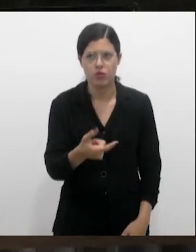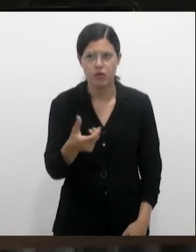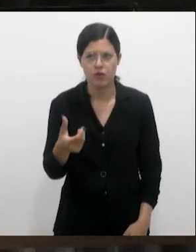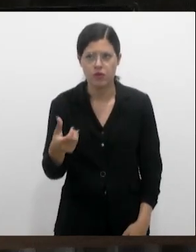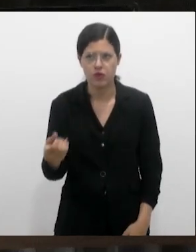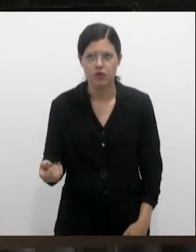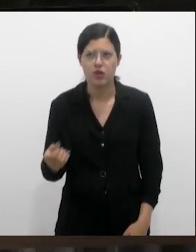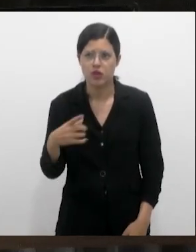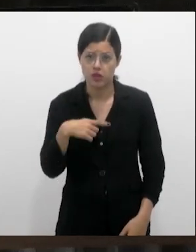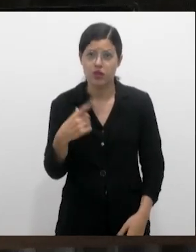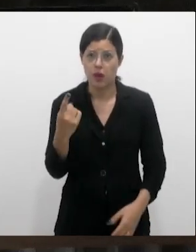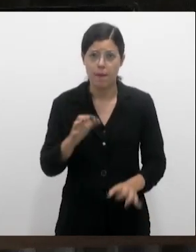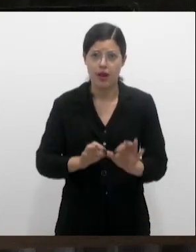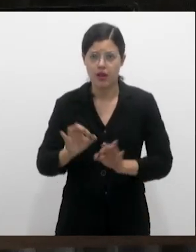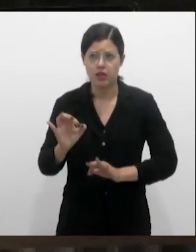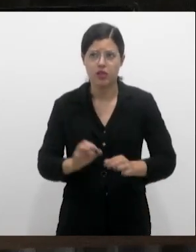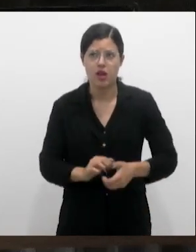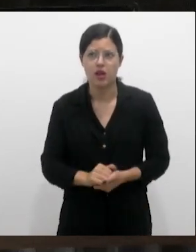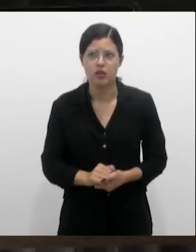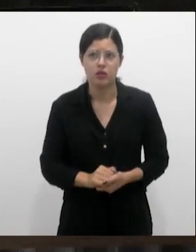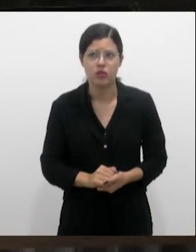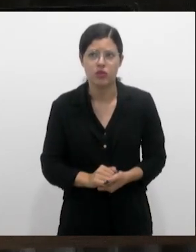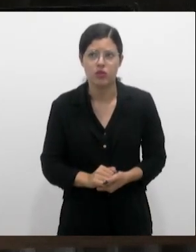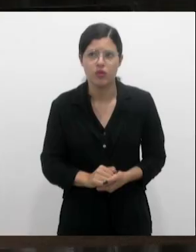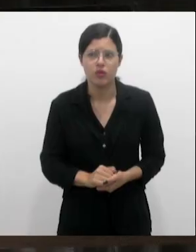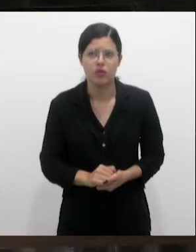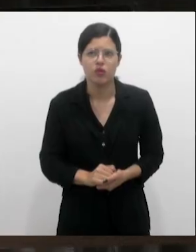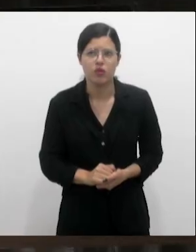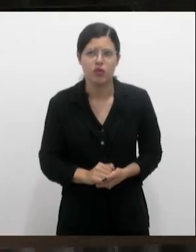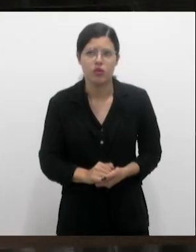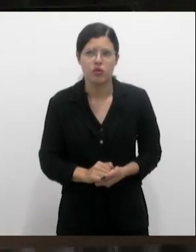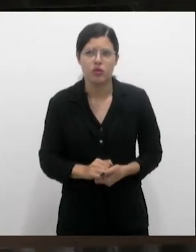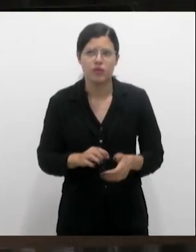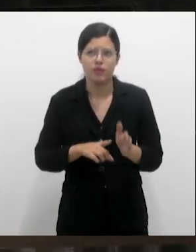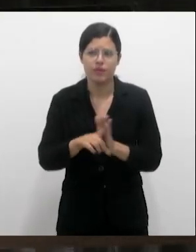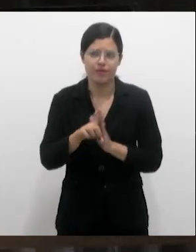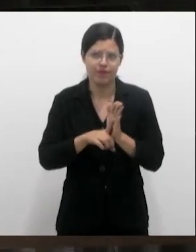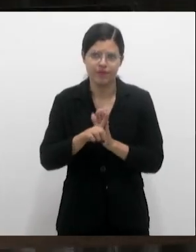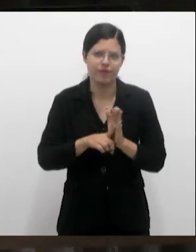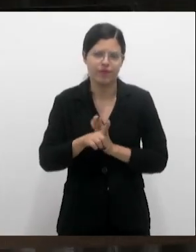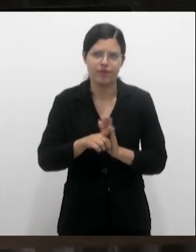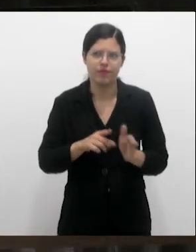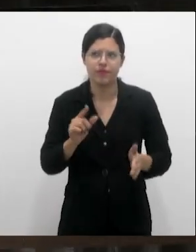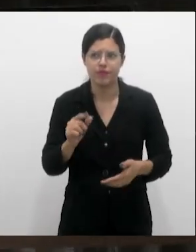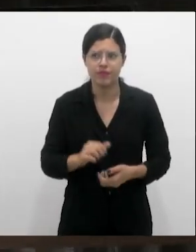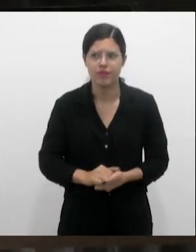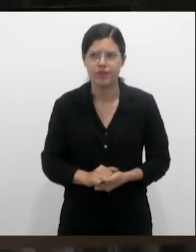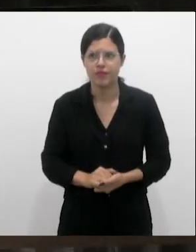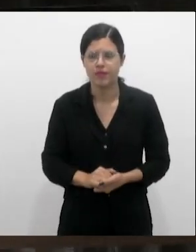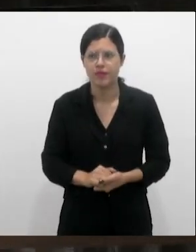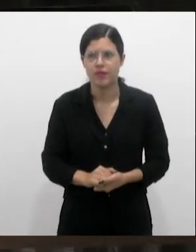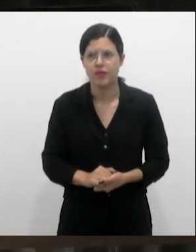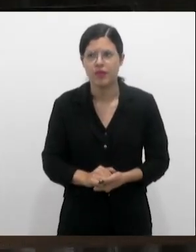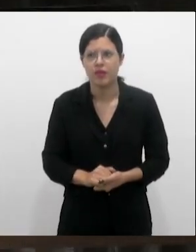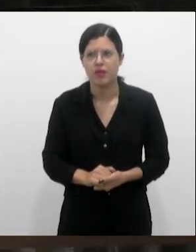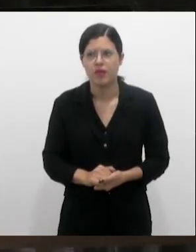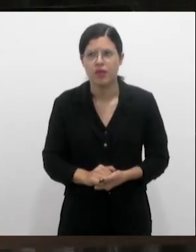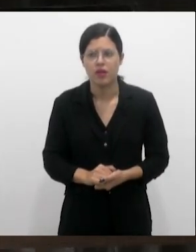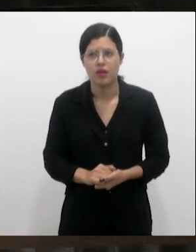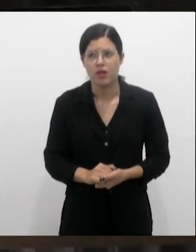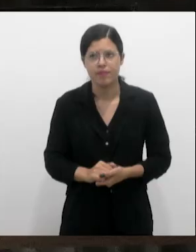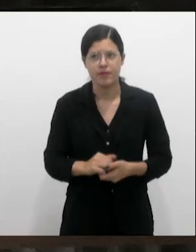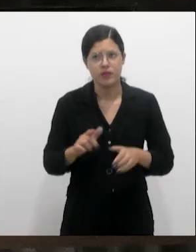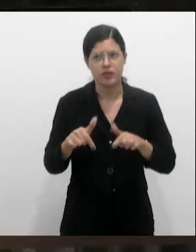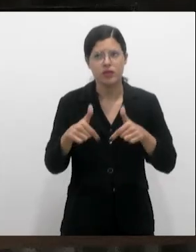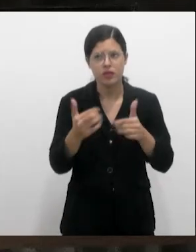tem um planejado. Índia, fala pra gente, pelo menos estuda, um pouquinho. As medidas para aumento de